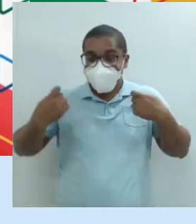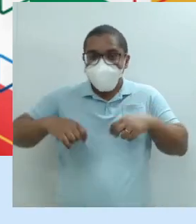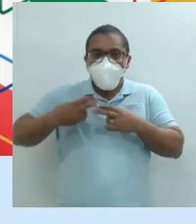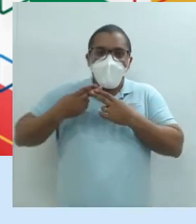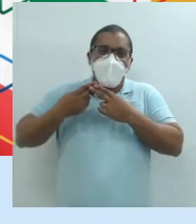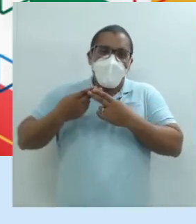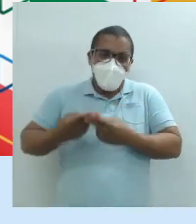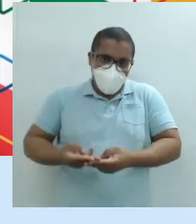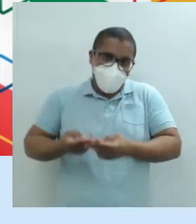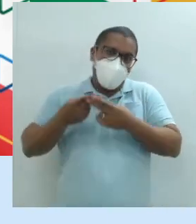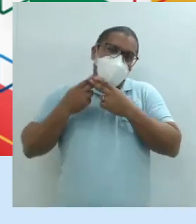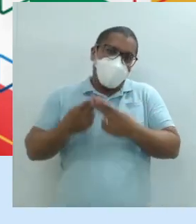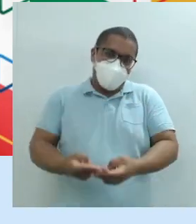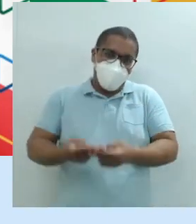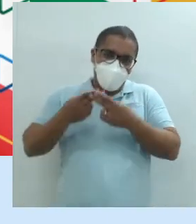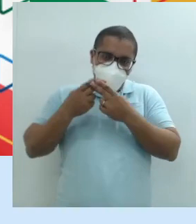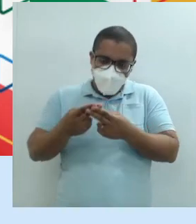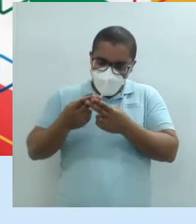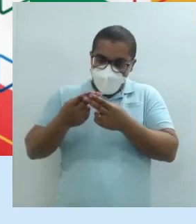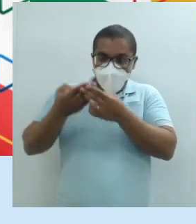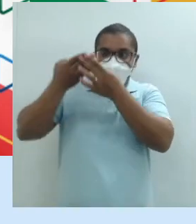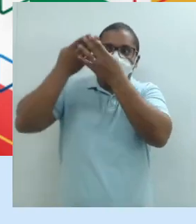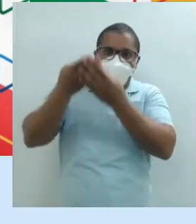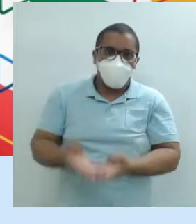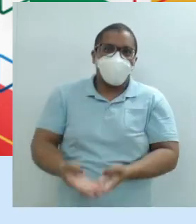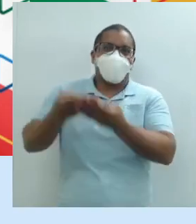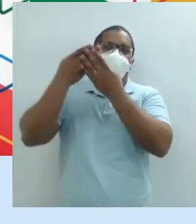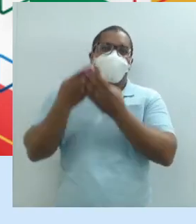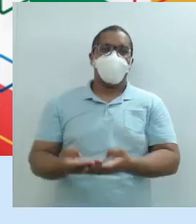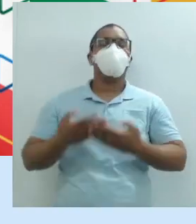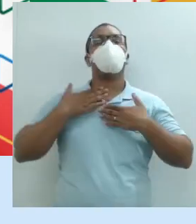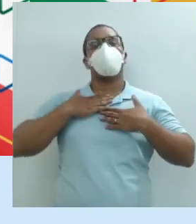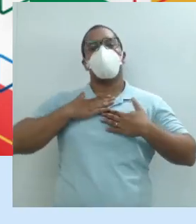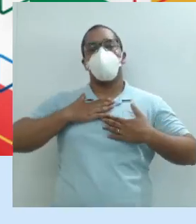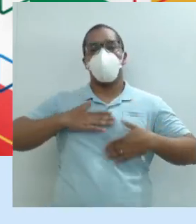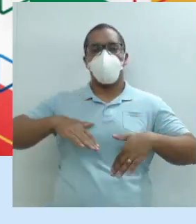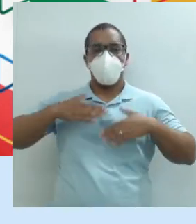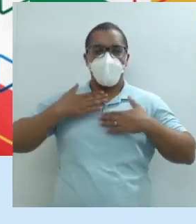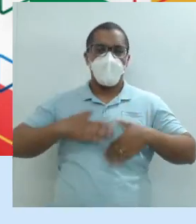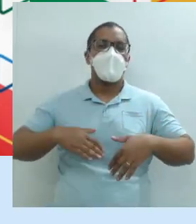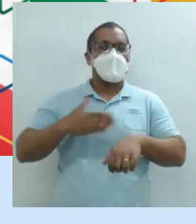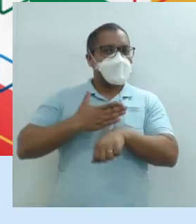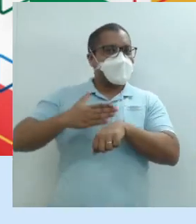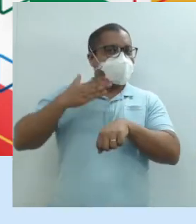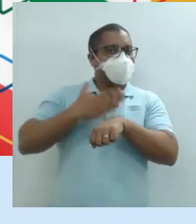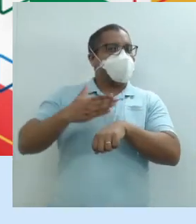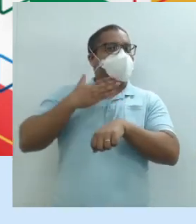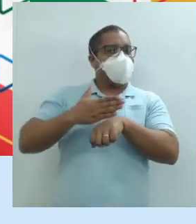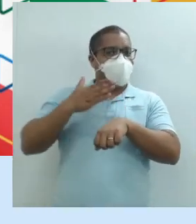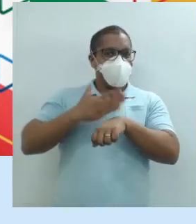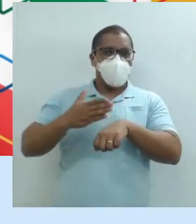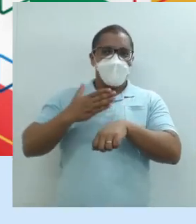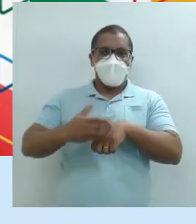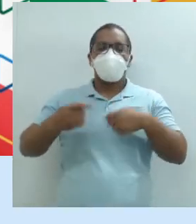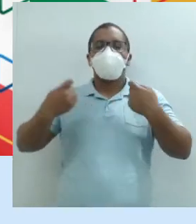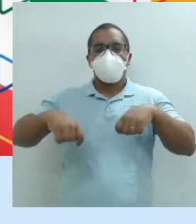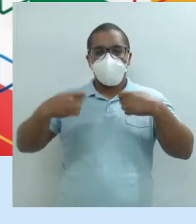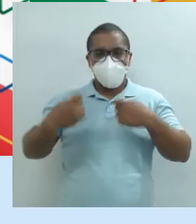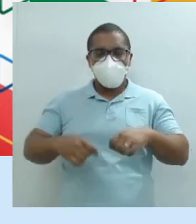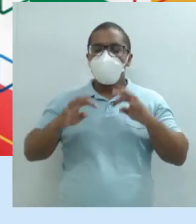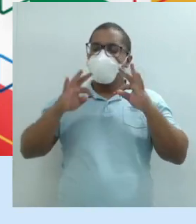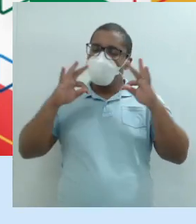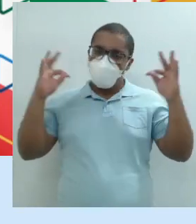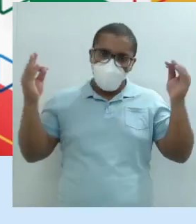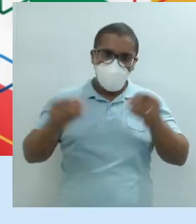muita paciência, calma, precisa ali exercitar bem, né, todas